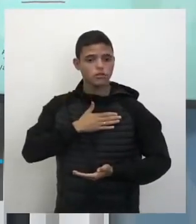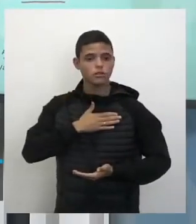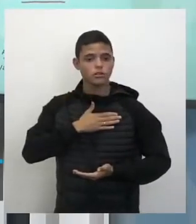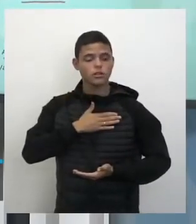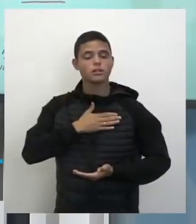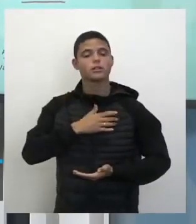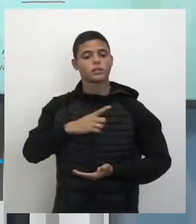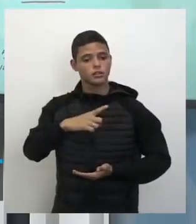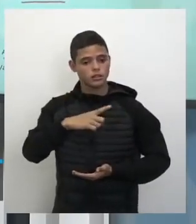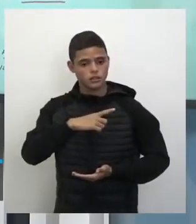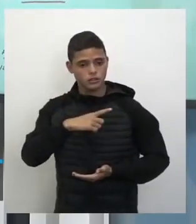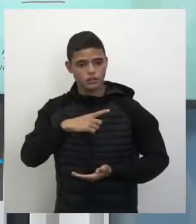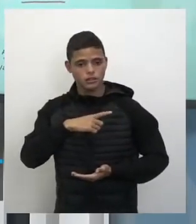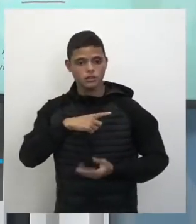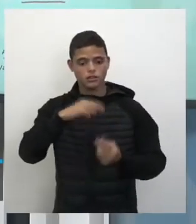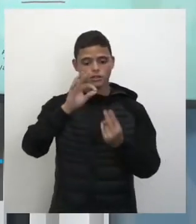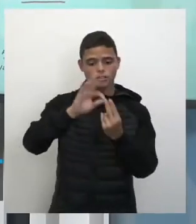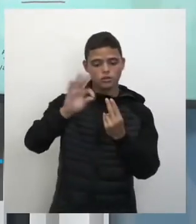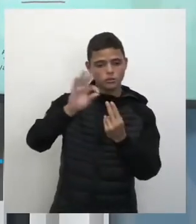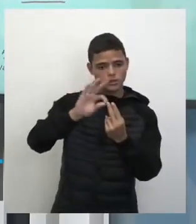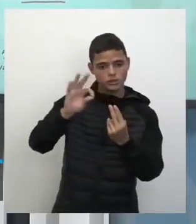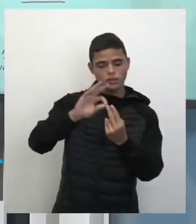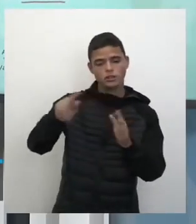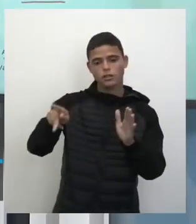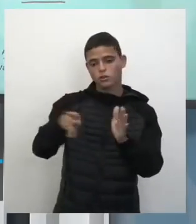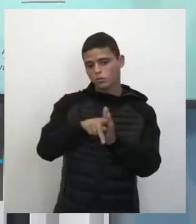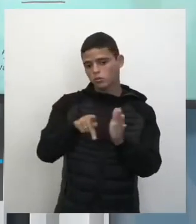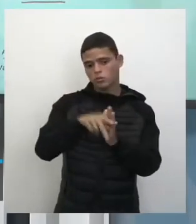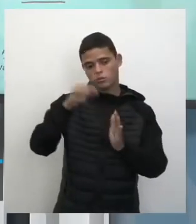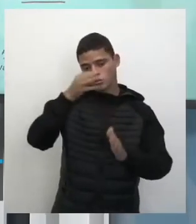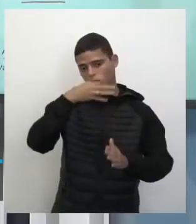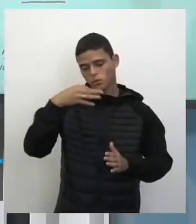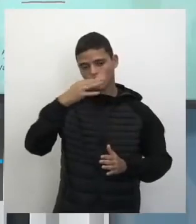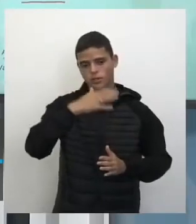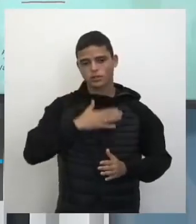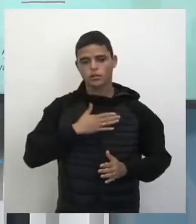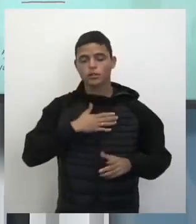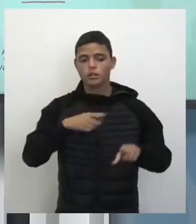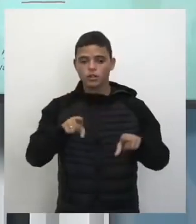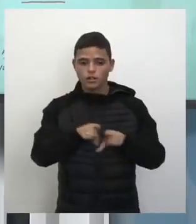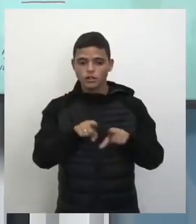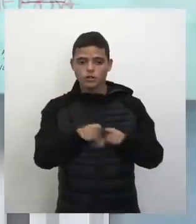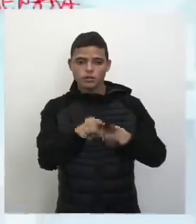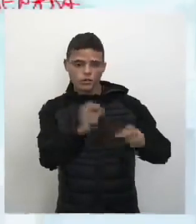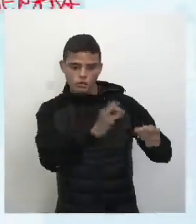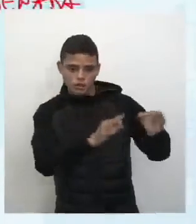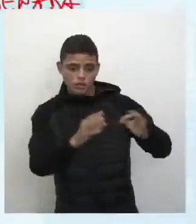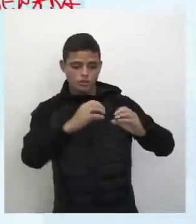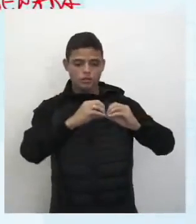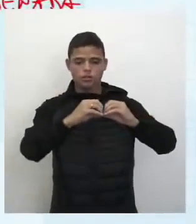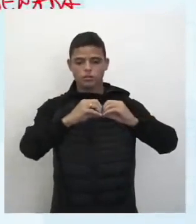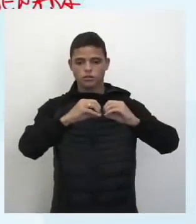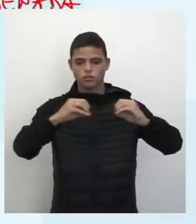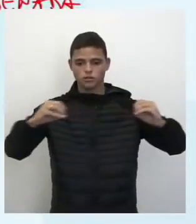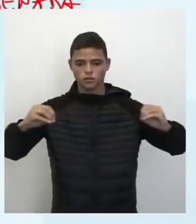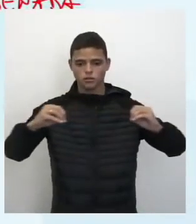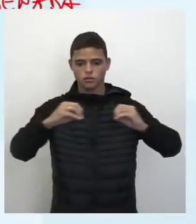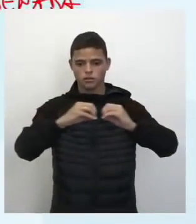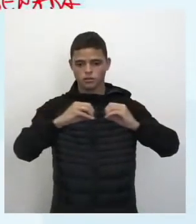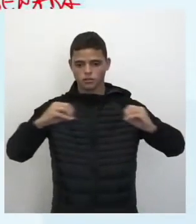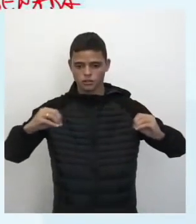uma citação indireta. E essa citação indireta é construída em forma de oração